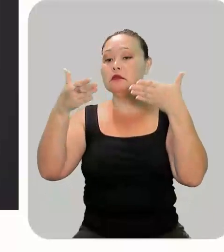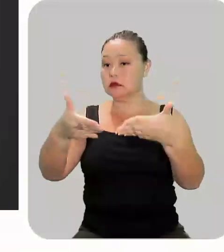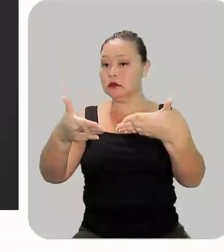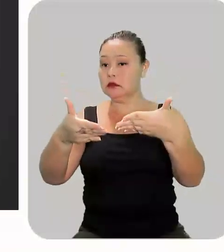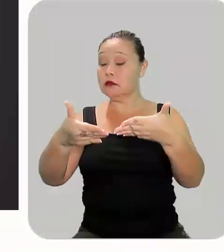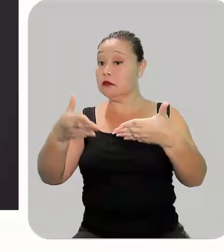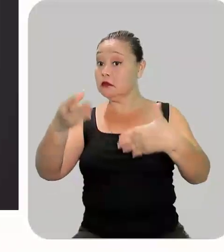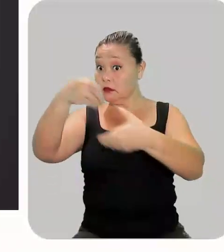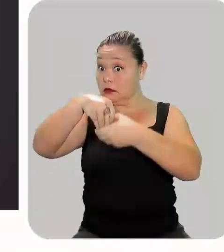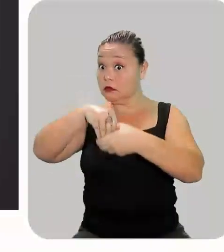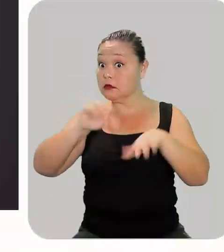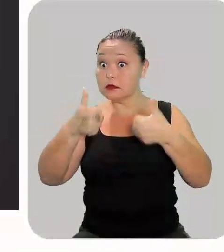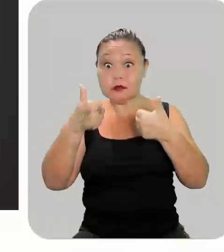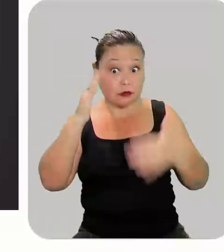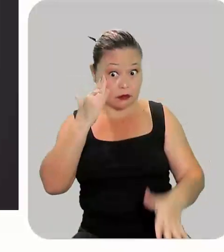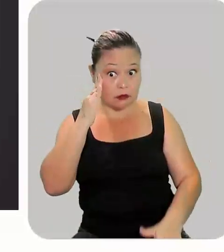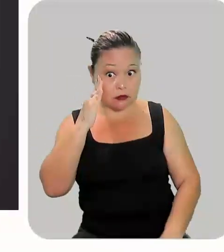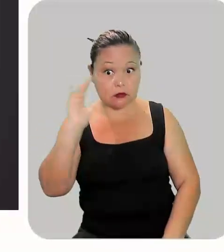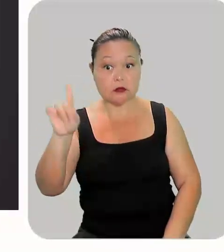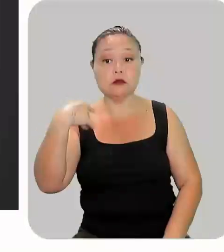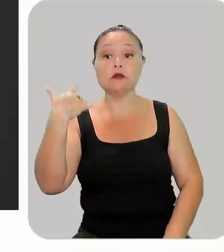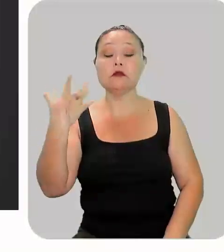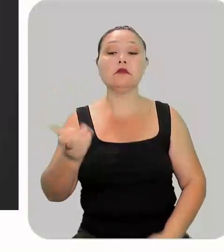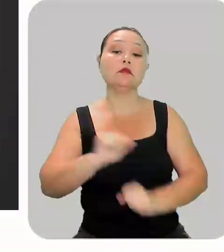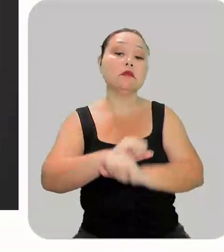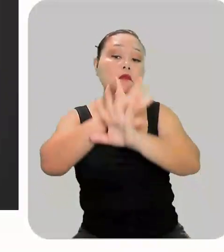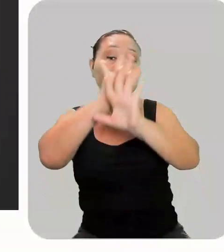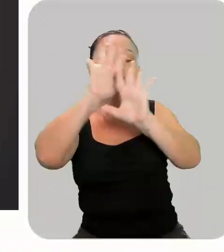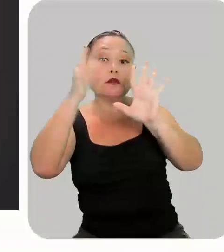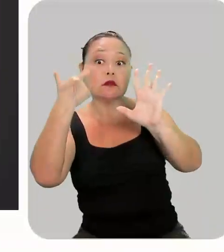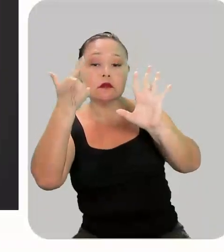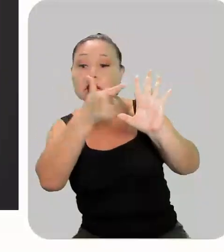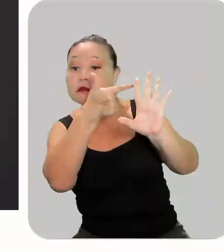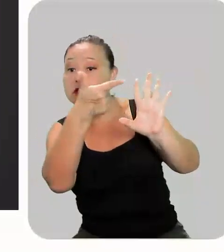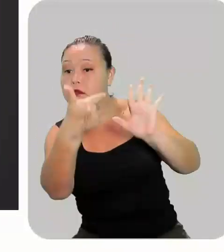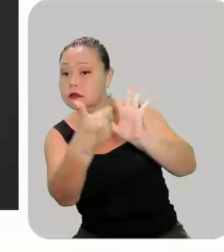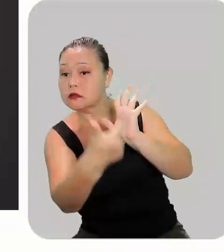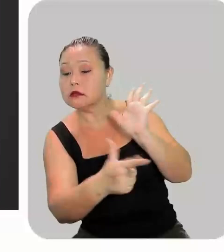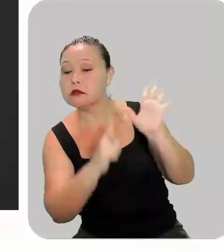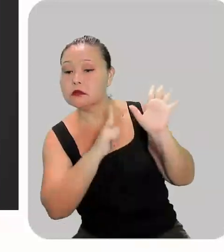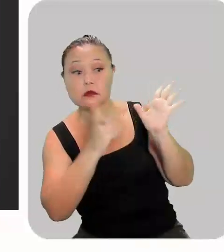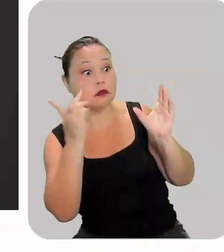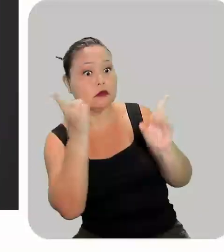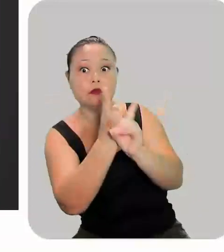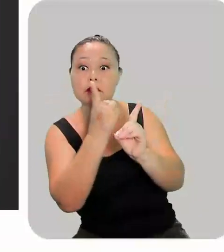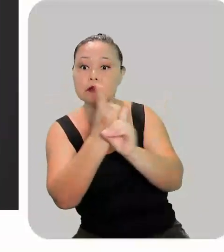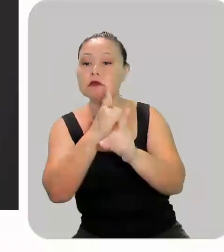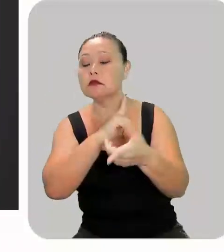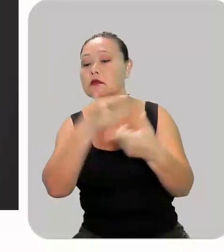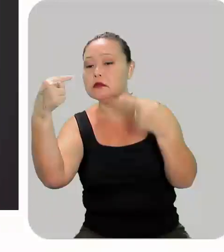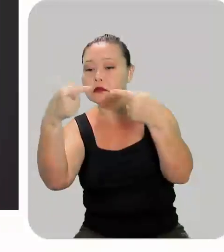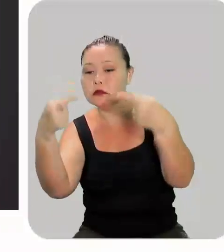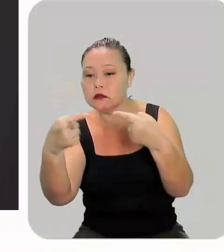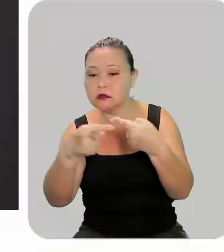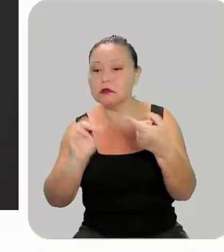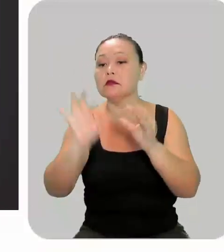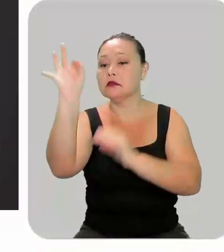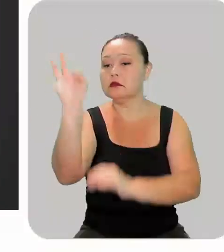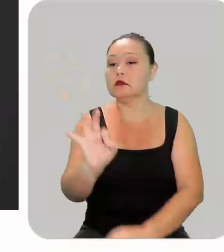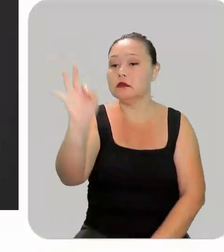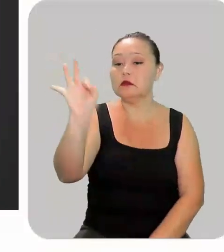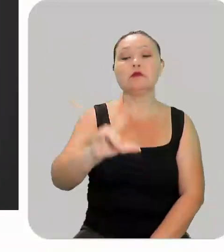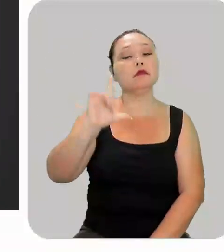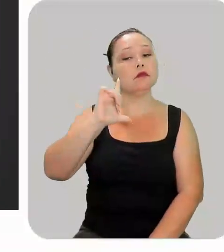questões dentro delas, entendeu? E aí é claro que nas demais também tá sujeito a encontrar. Agora, razão, proporção e